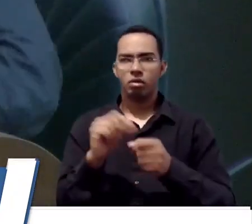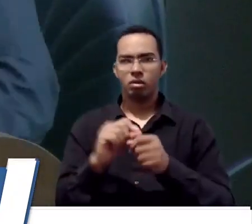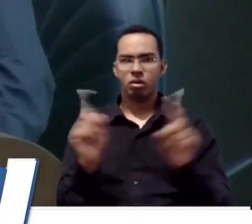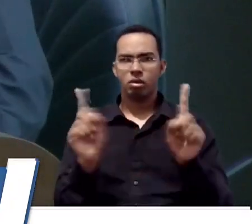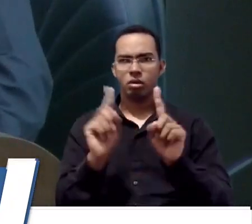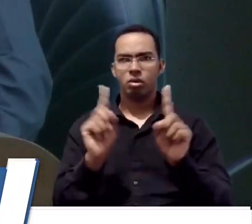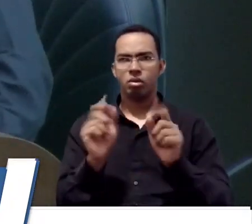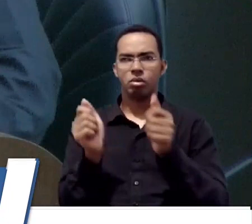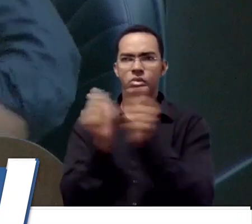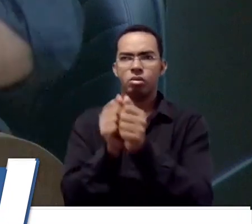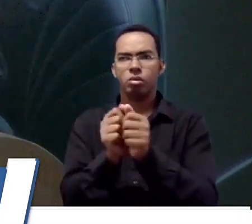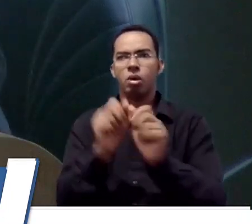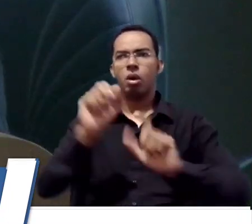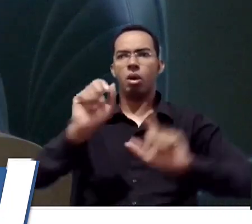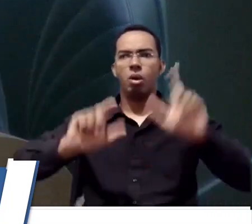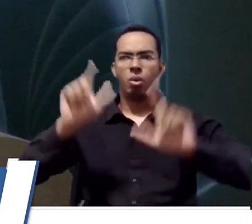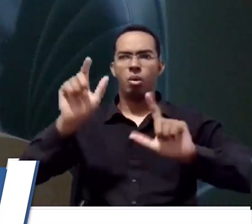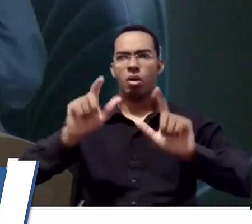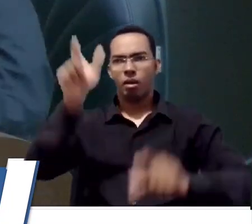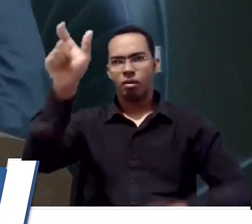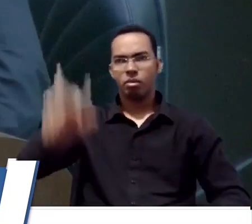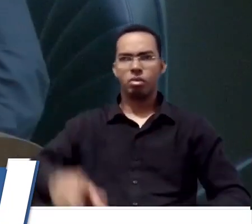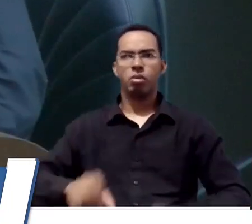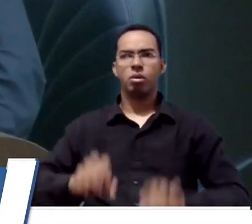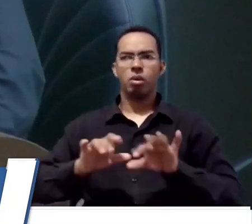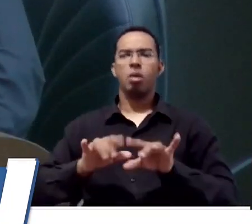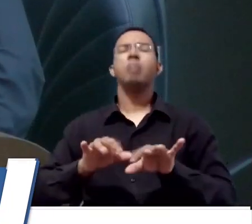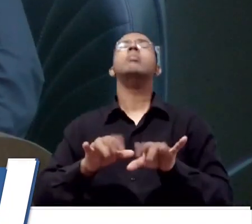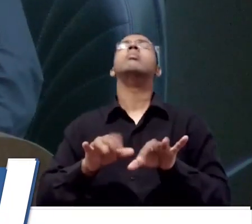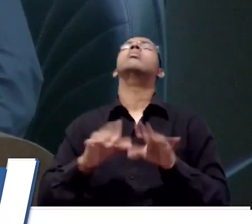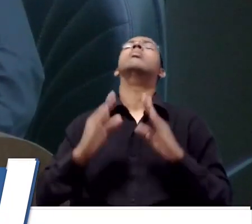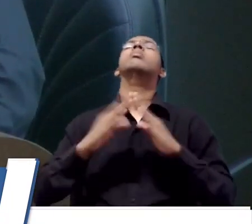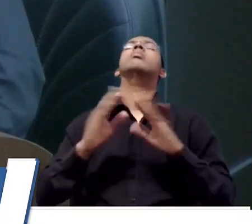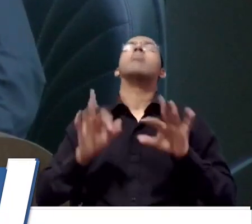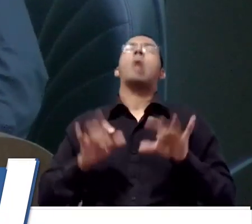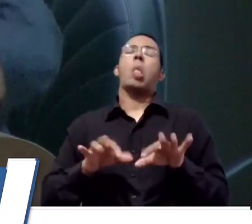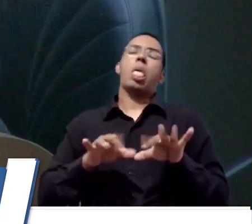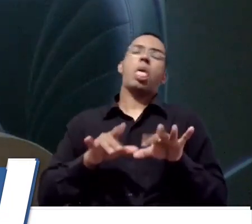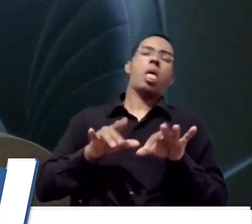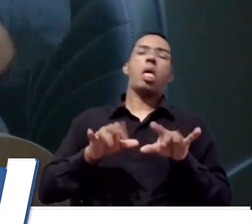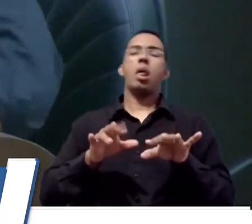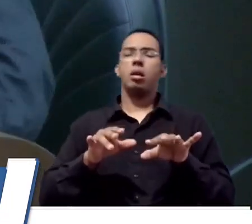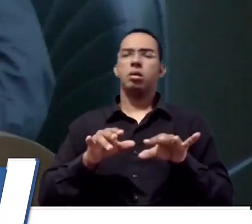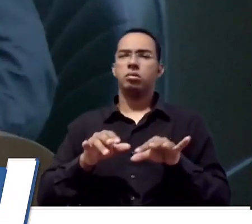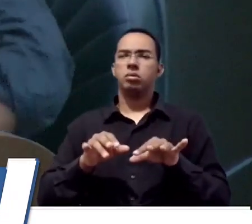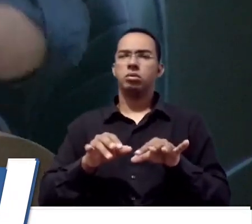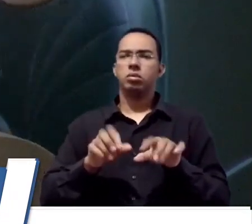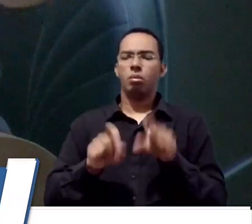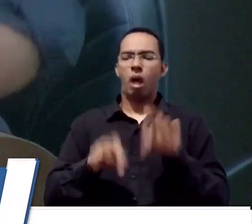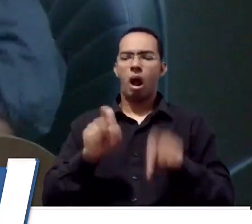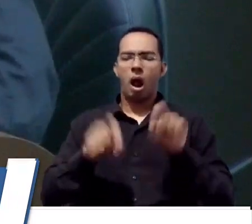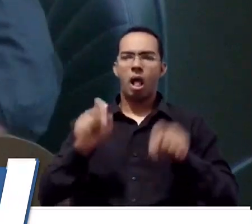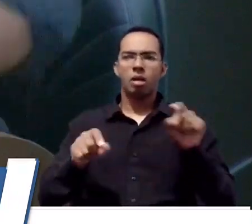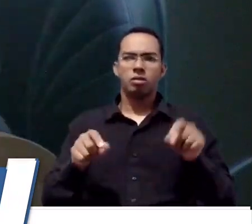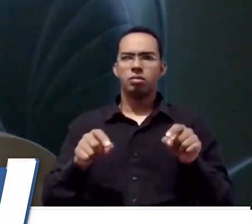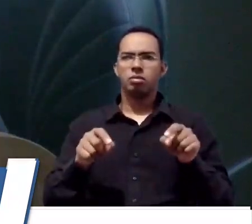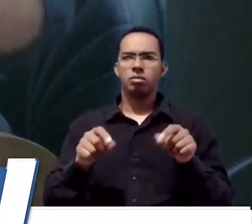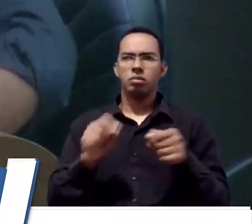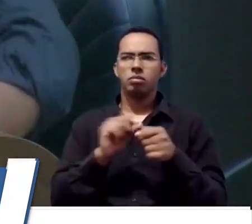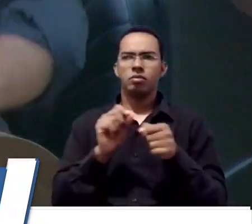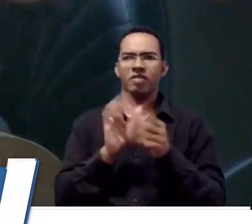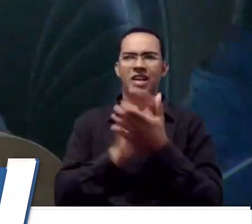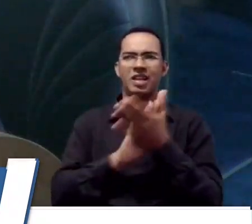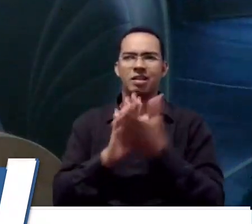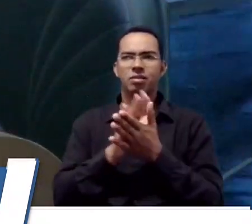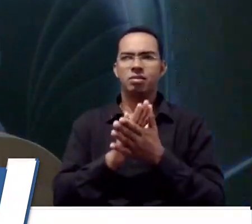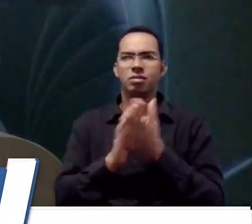acompanhar pela mídia. O cara fica no bem bom na casa dele, sentado na poltrona, tocando os dedinhos, e não faz. Está